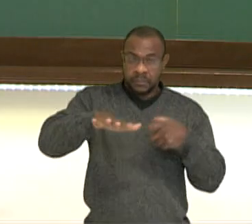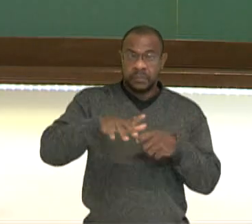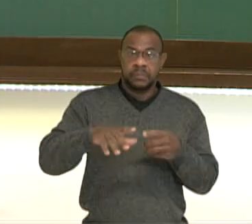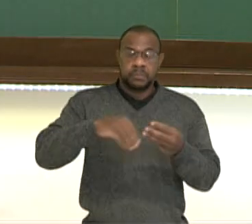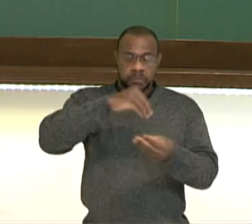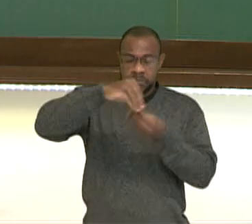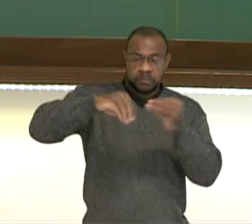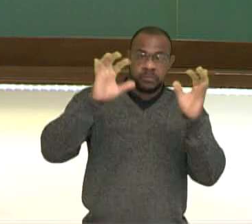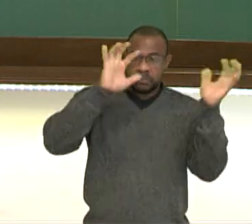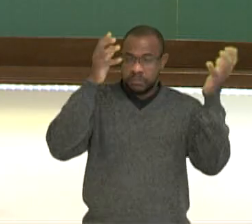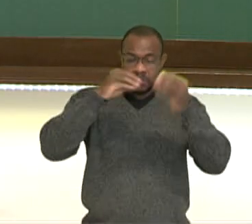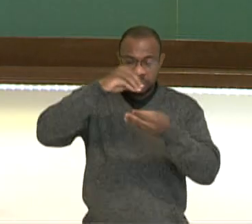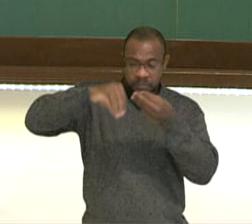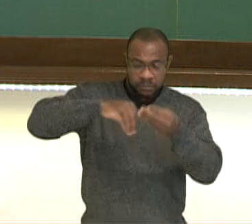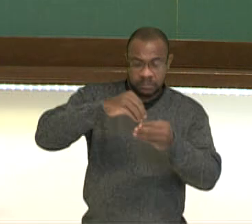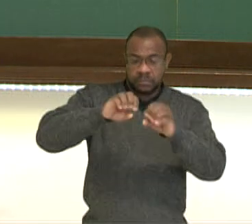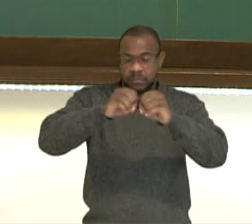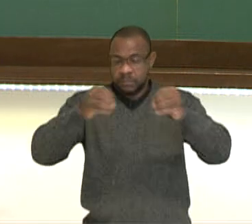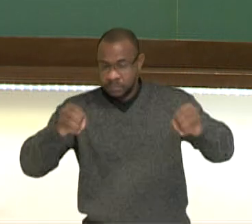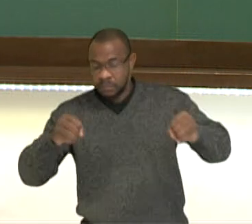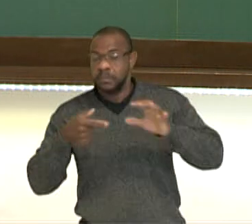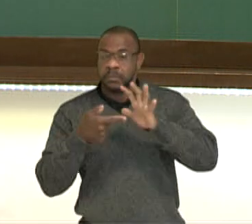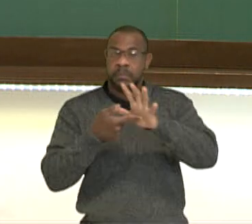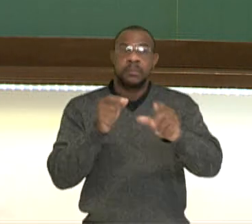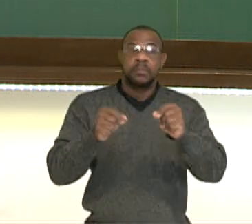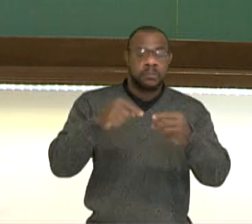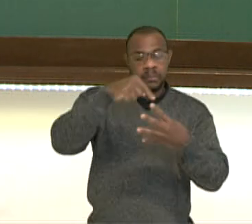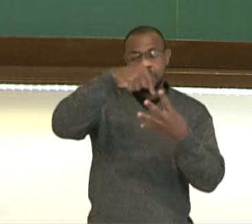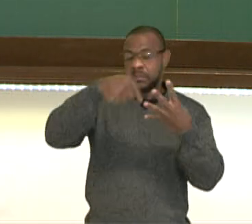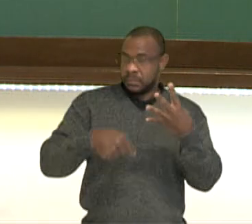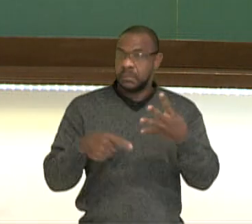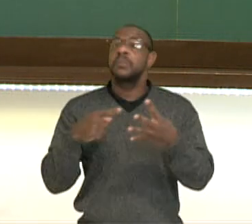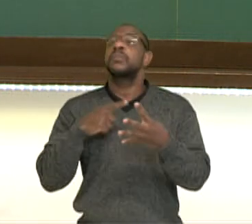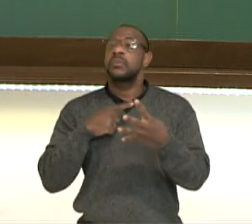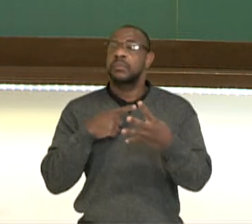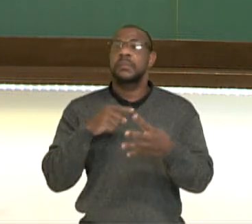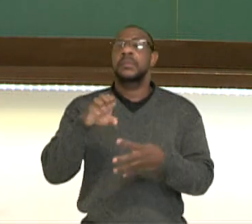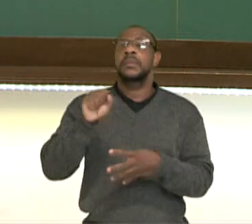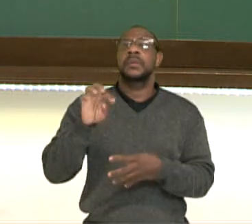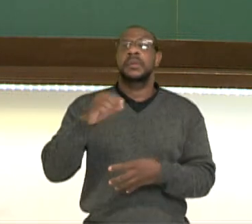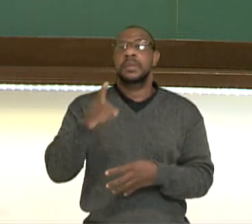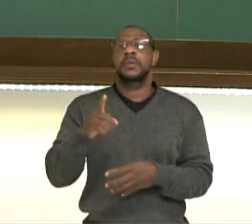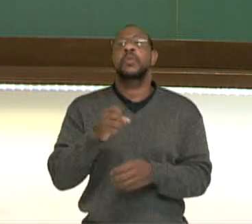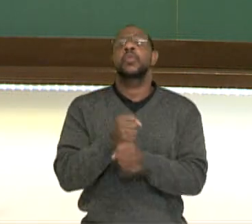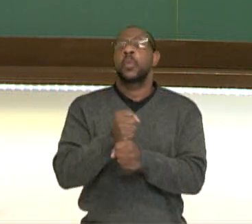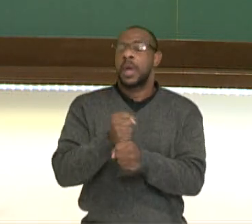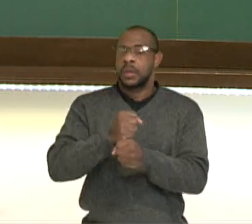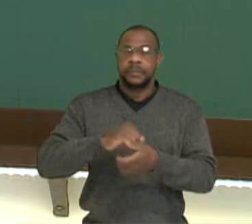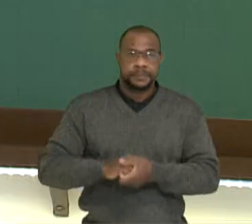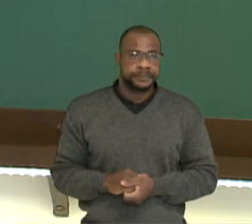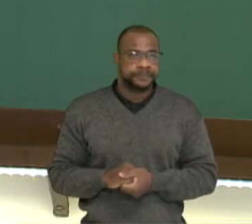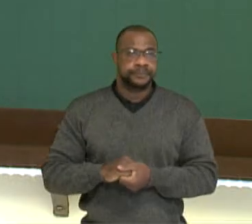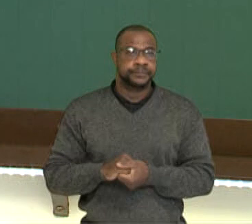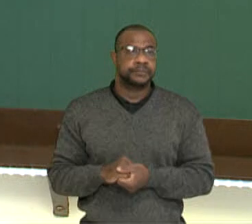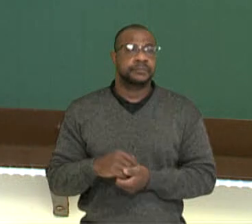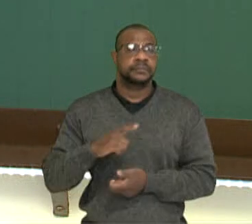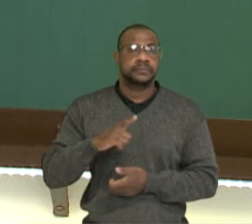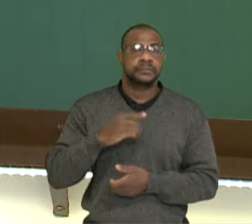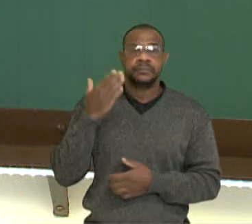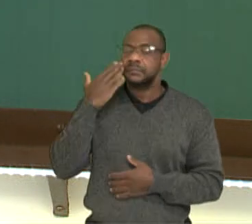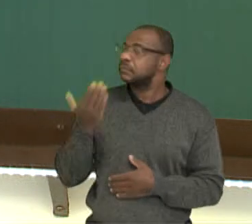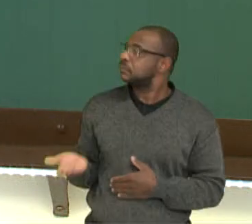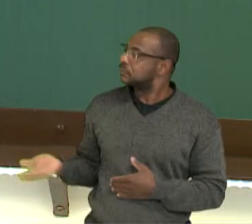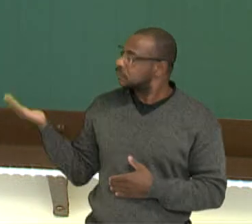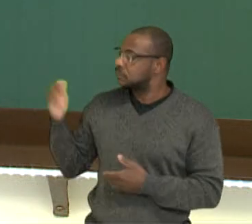temperado, continental quanto oceânico apresentam as 4 estações do ano definidas. Também é possível de